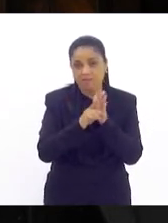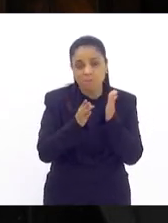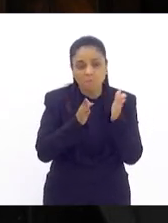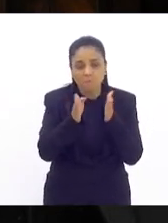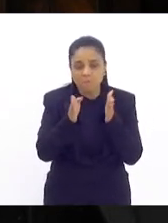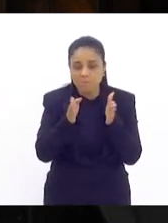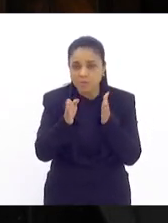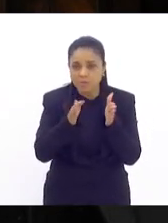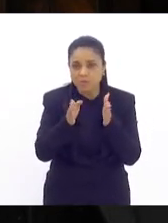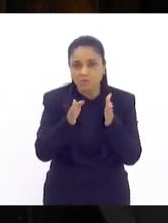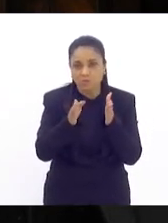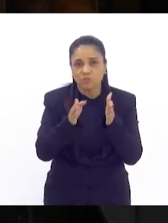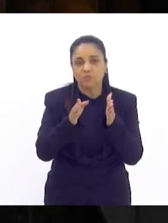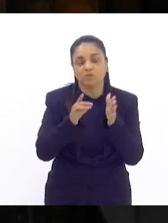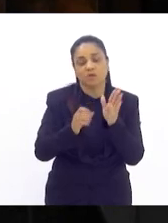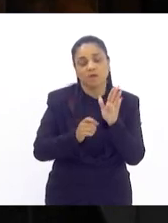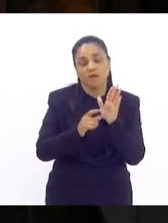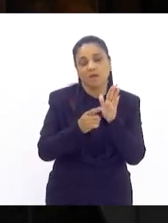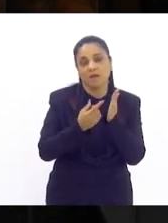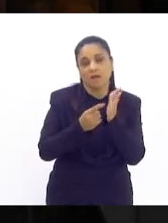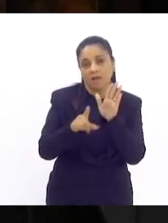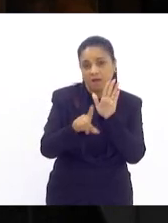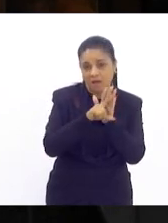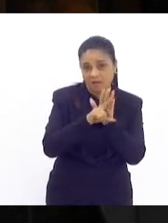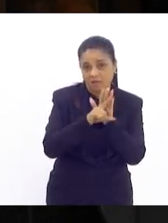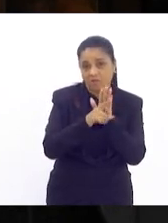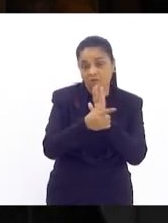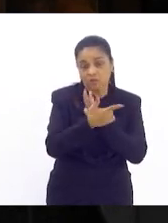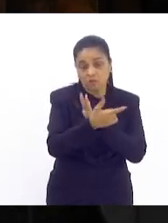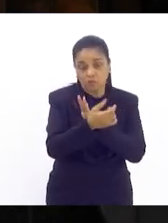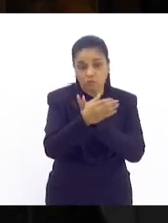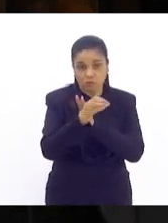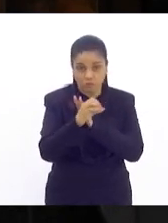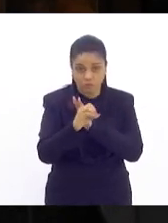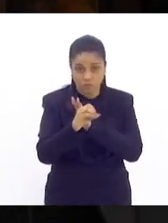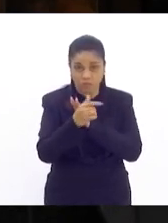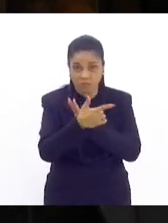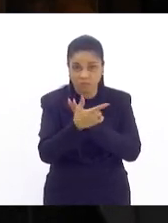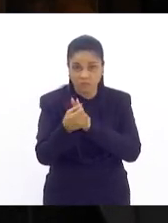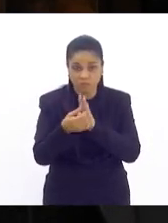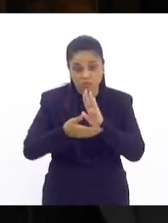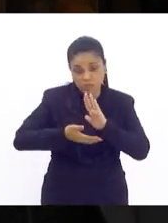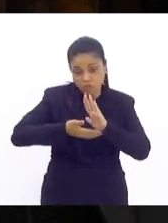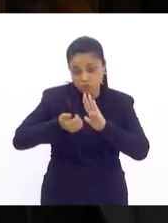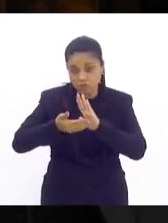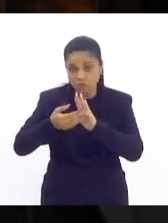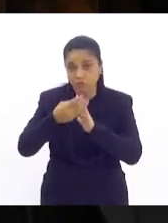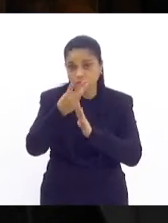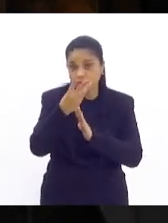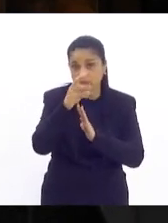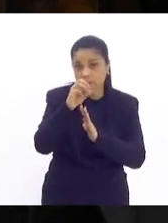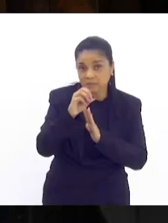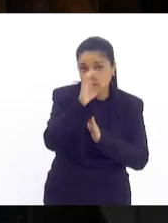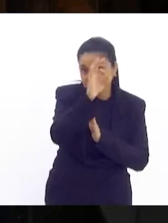em 2020 porque nesta lei orçamentária foi retirado 30%